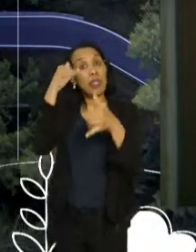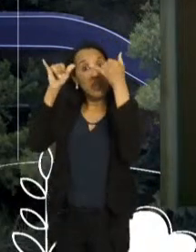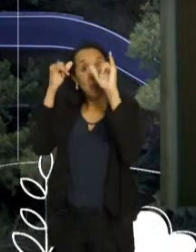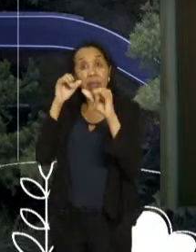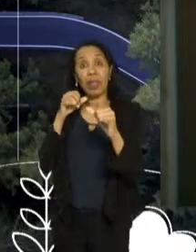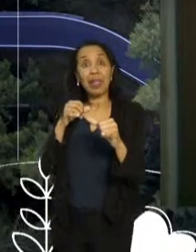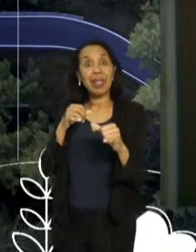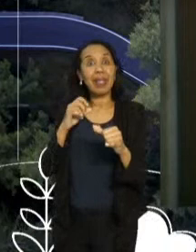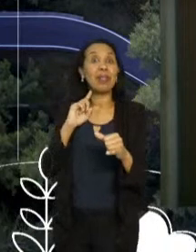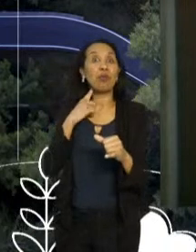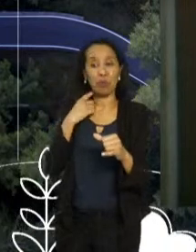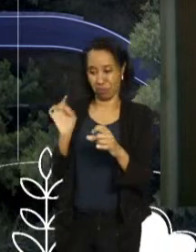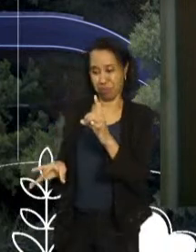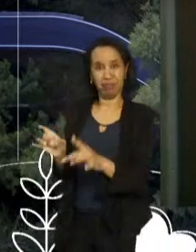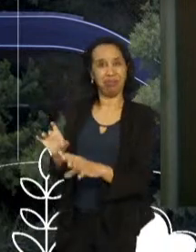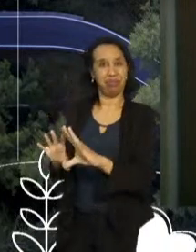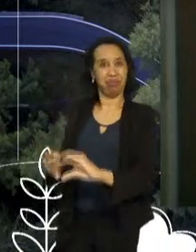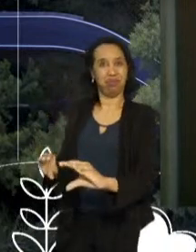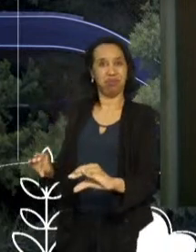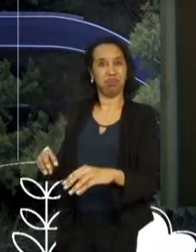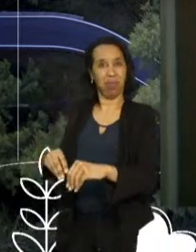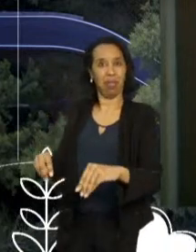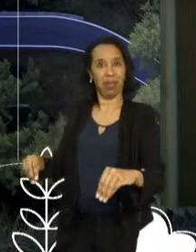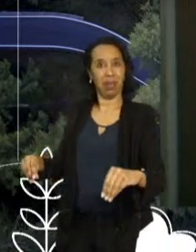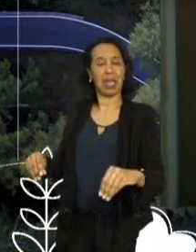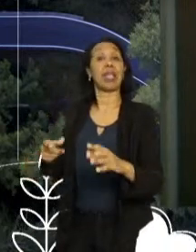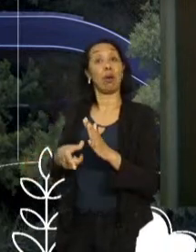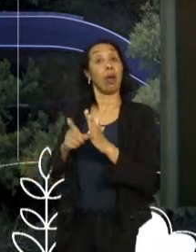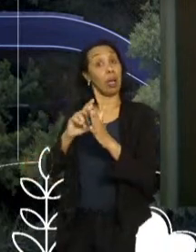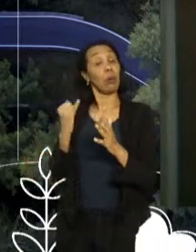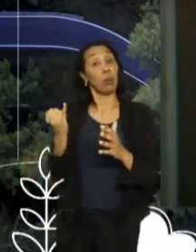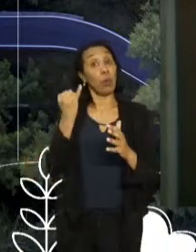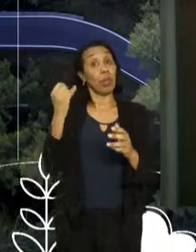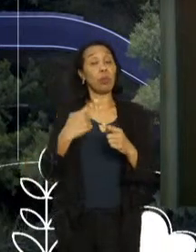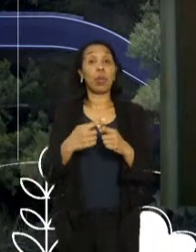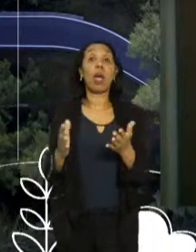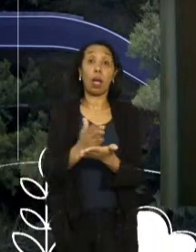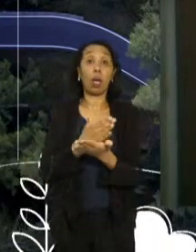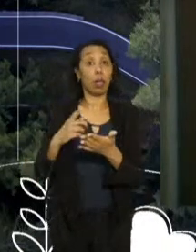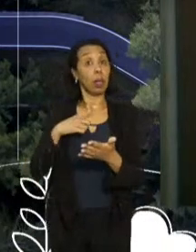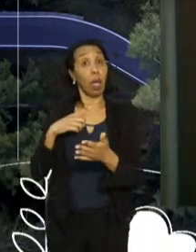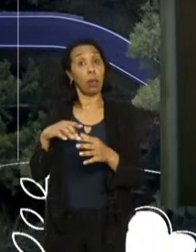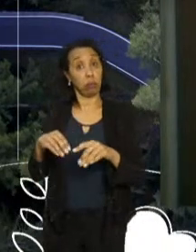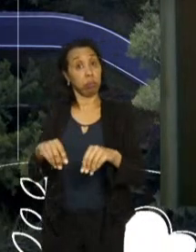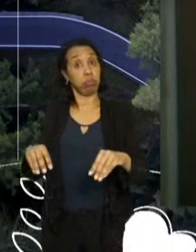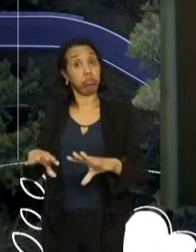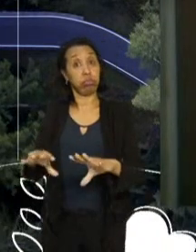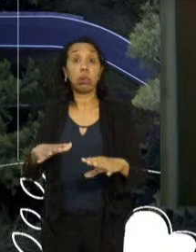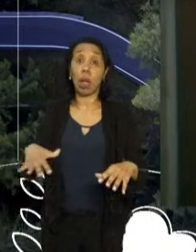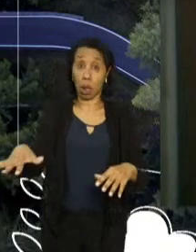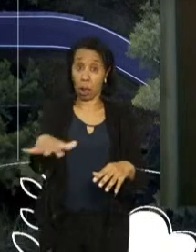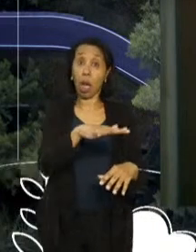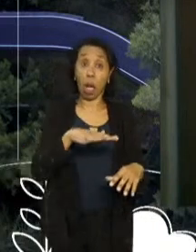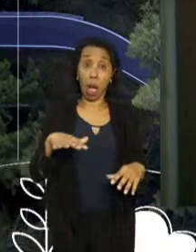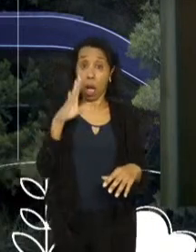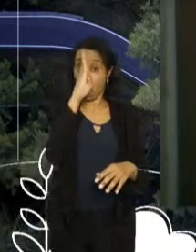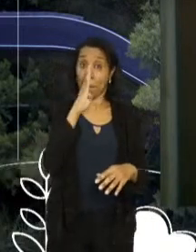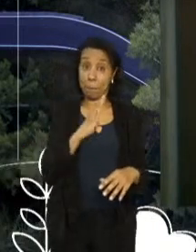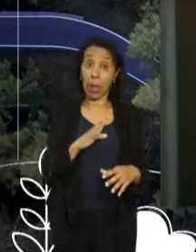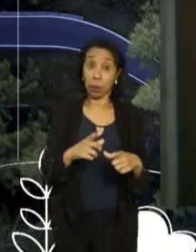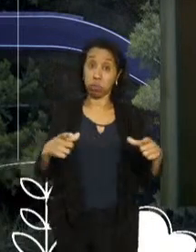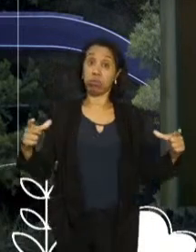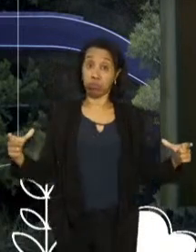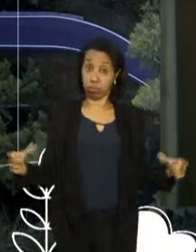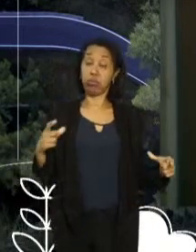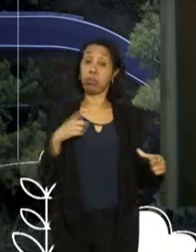aterro. Esse é um viés importante porque, muito embora nós tenhamos aterros e tenhamos áreas no Brasil, nós sabemos que os aterros